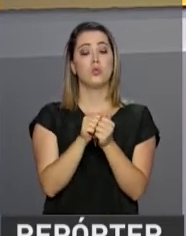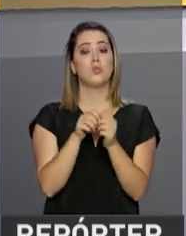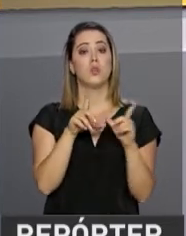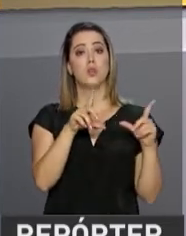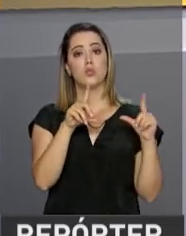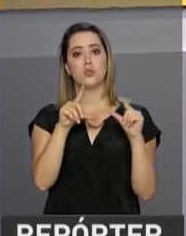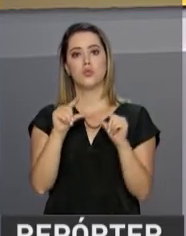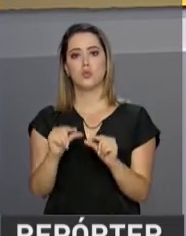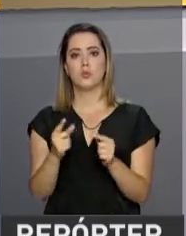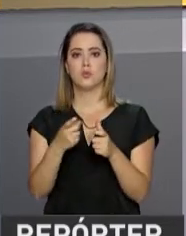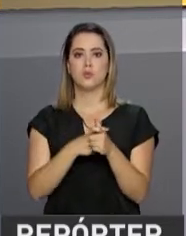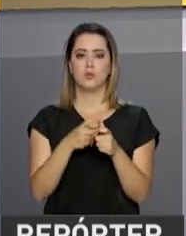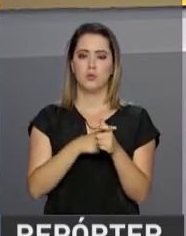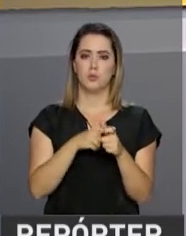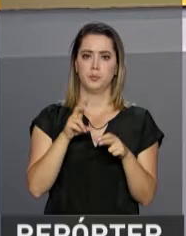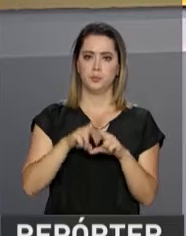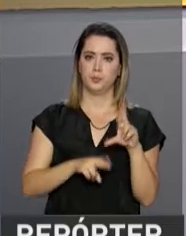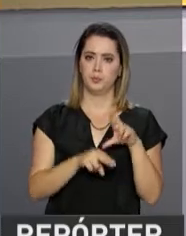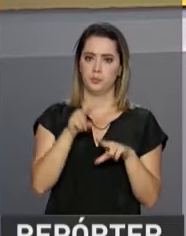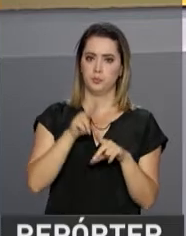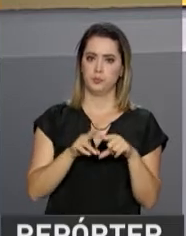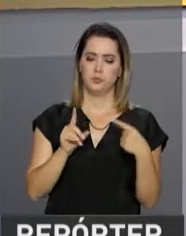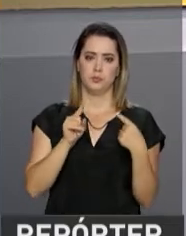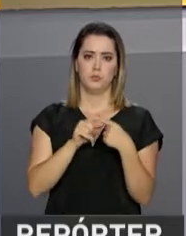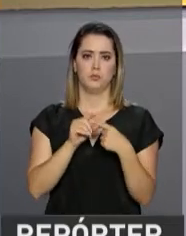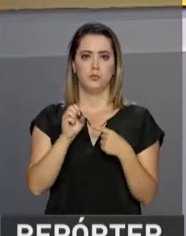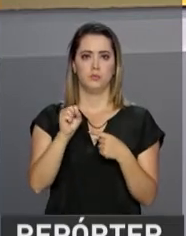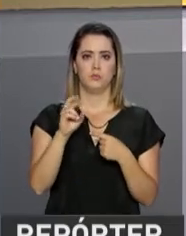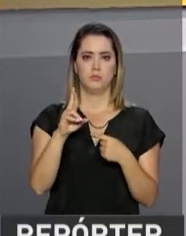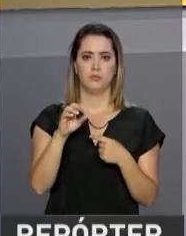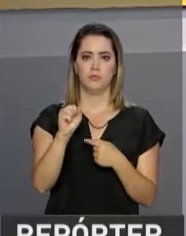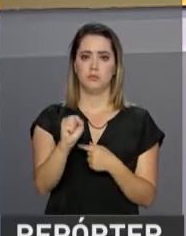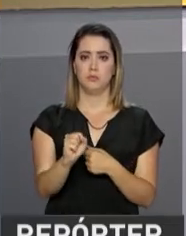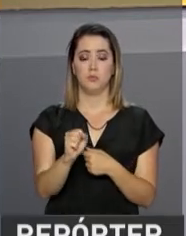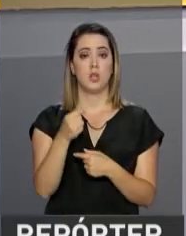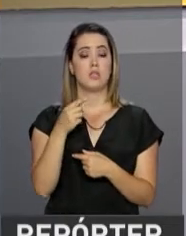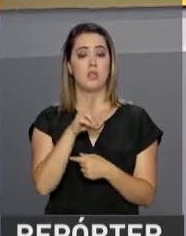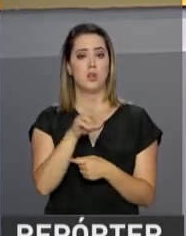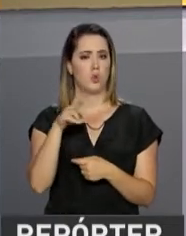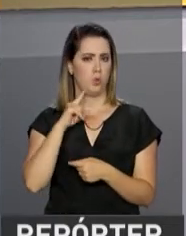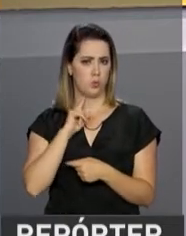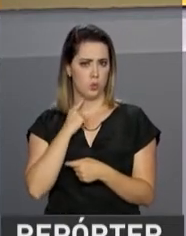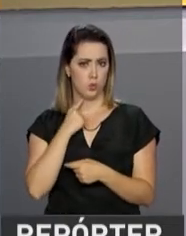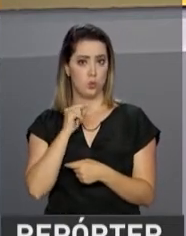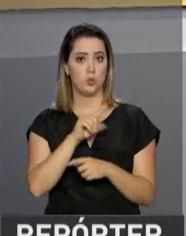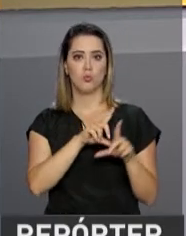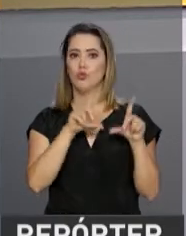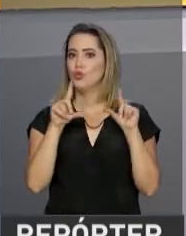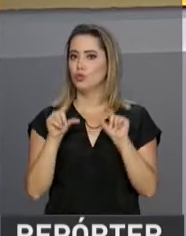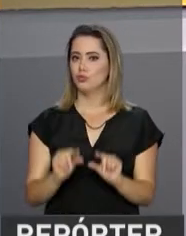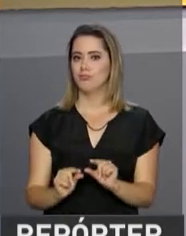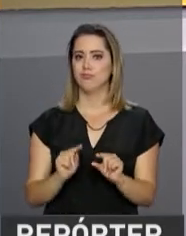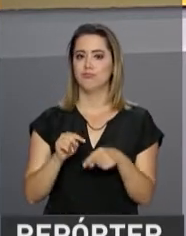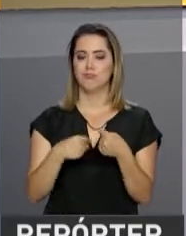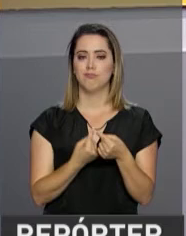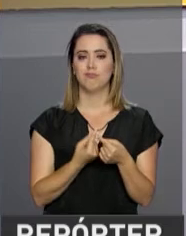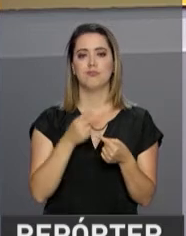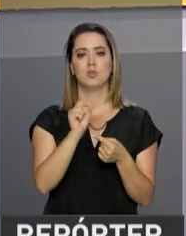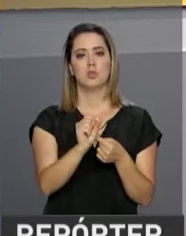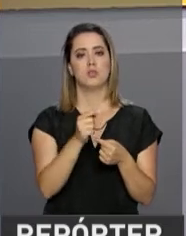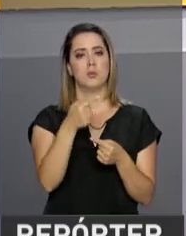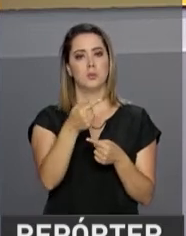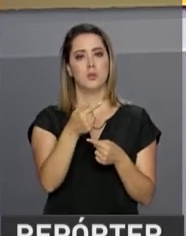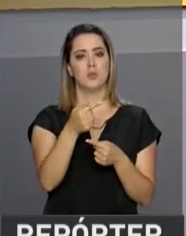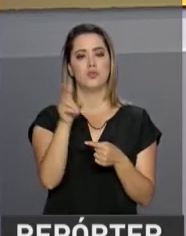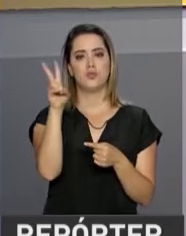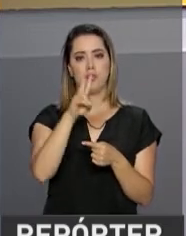queda na inadimplência no mês de junho de acordo com o serasa experian o índice caiu depois de registrar sete altas consecutivas